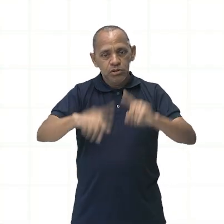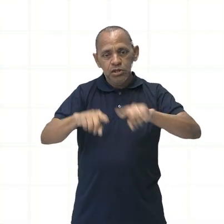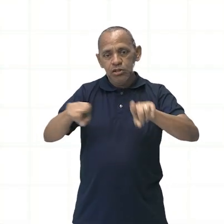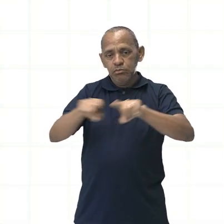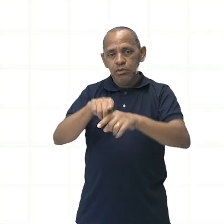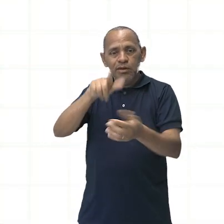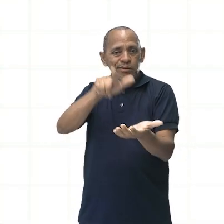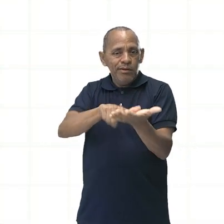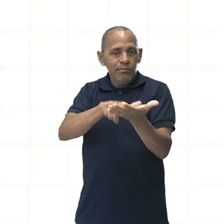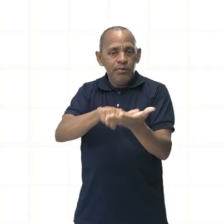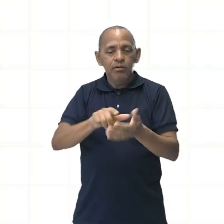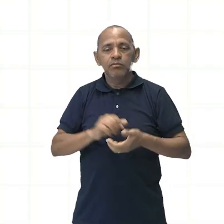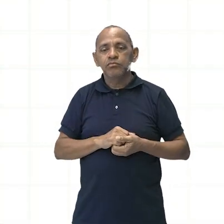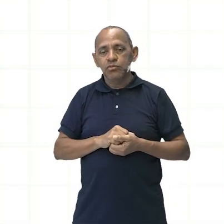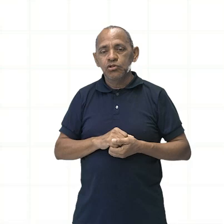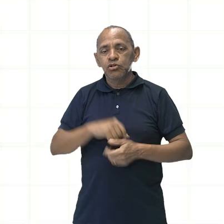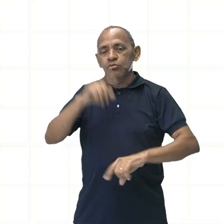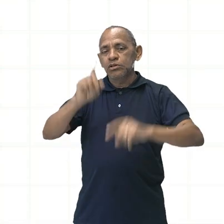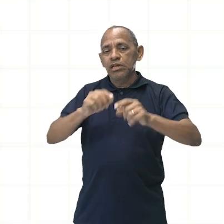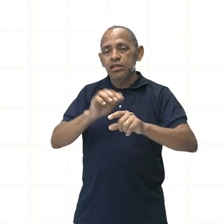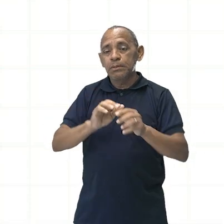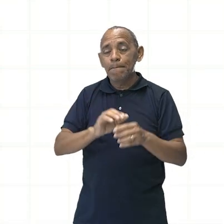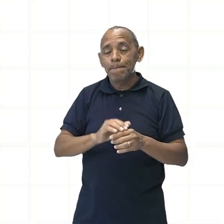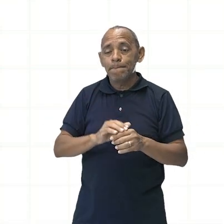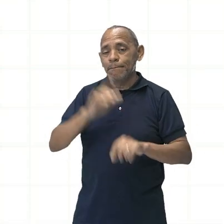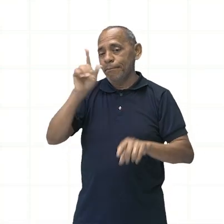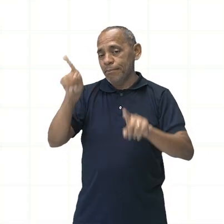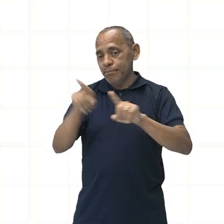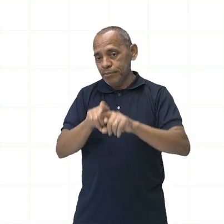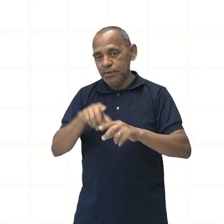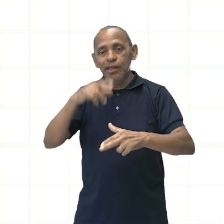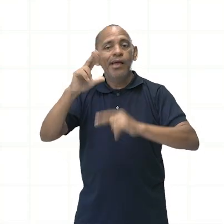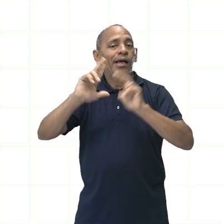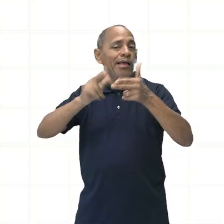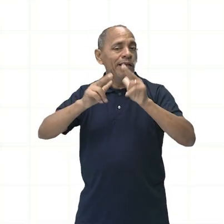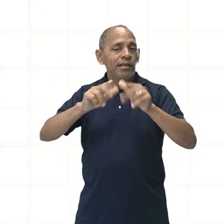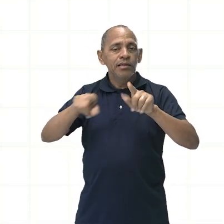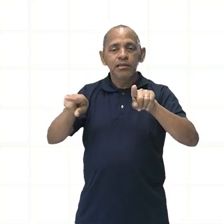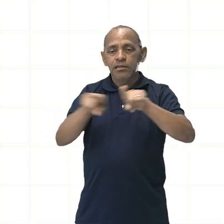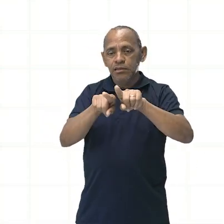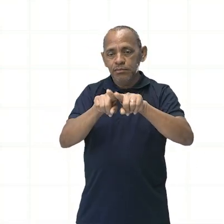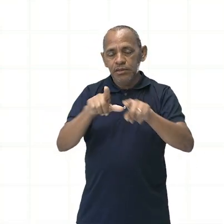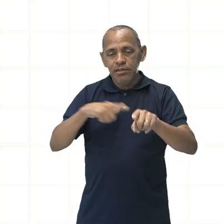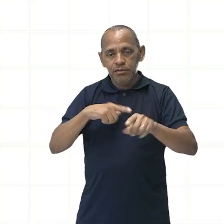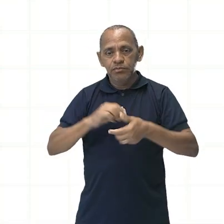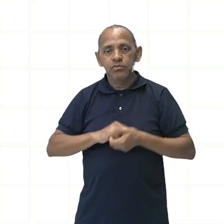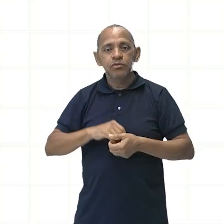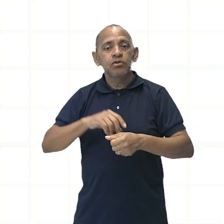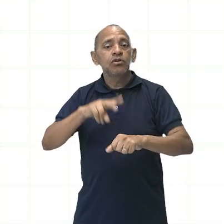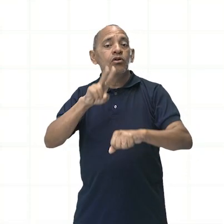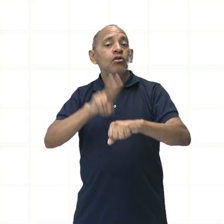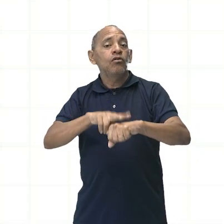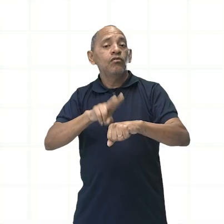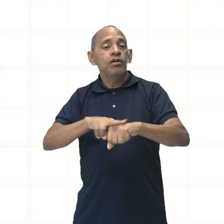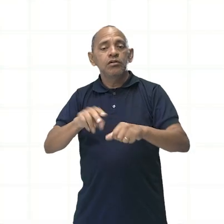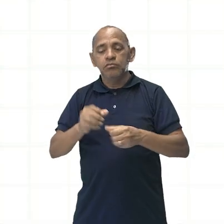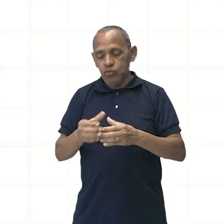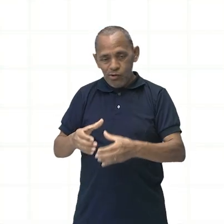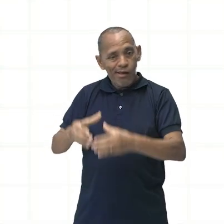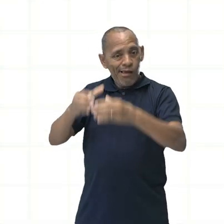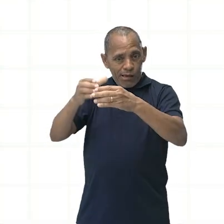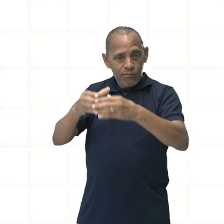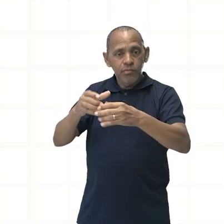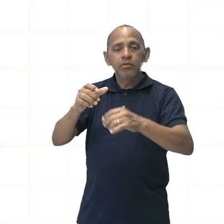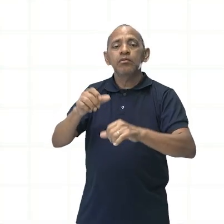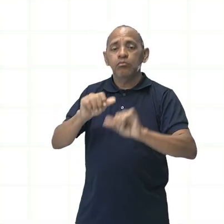o papel é um dos resíduos mais reciclados que temos. O vidro. A reciclagem do vidro.